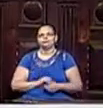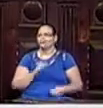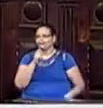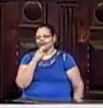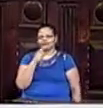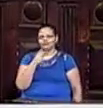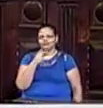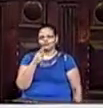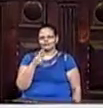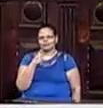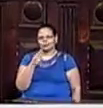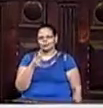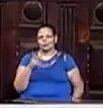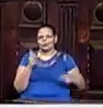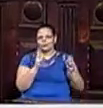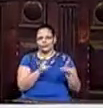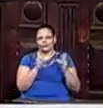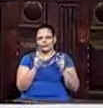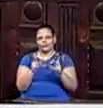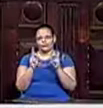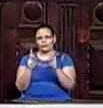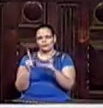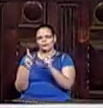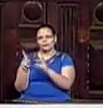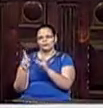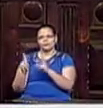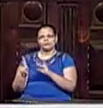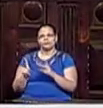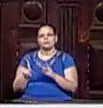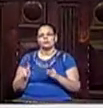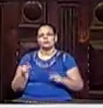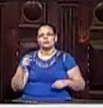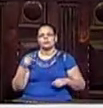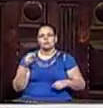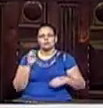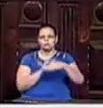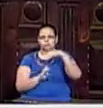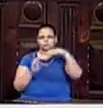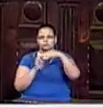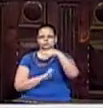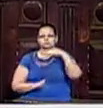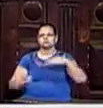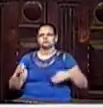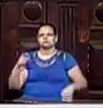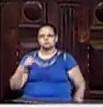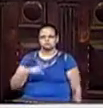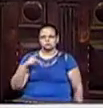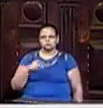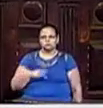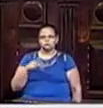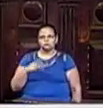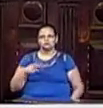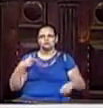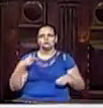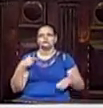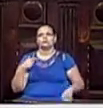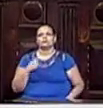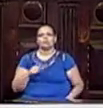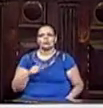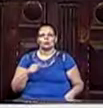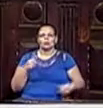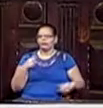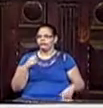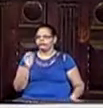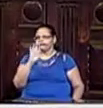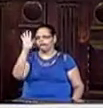não conseguiram vendê-la para a Petrobras a peso de ouro.